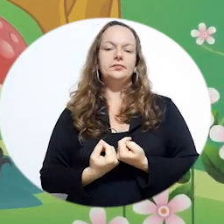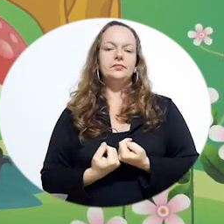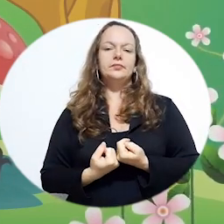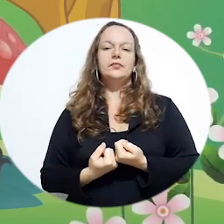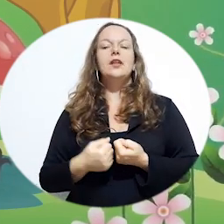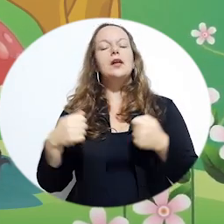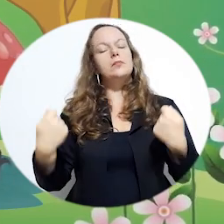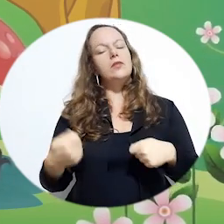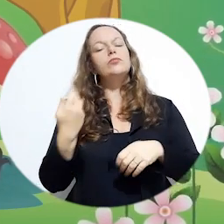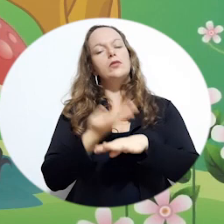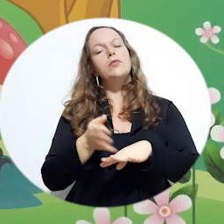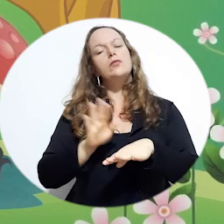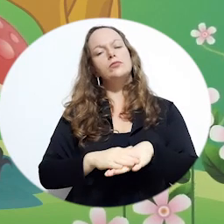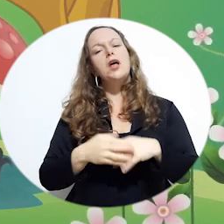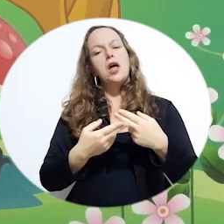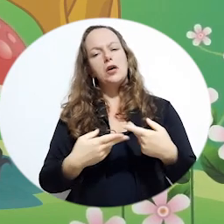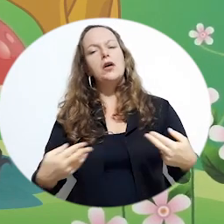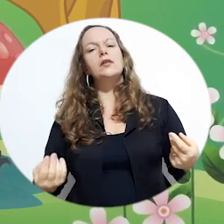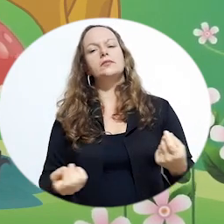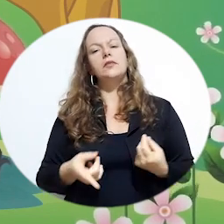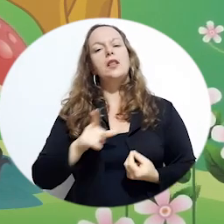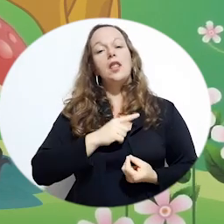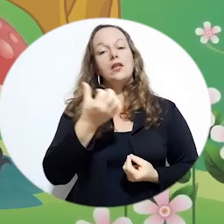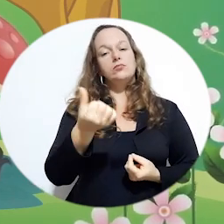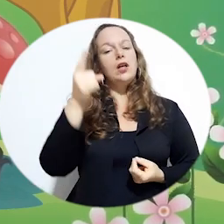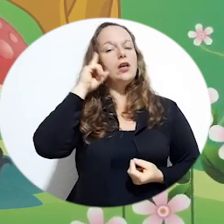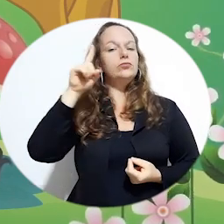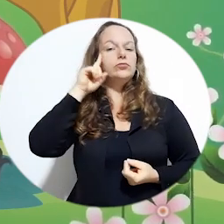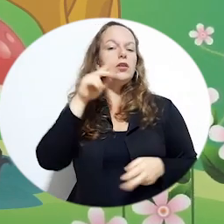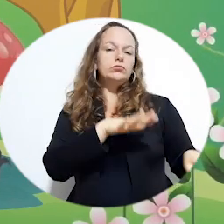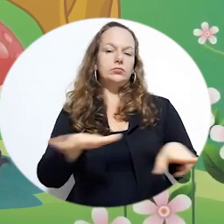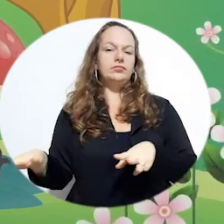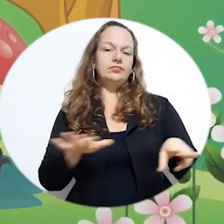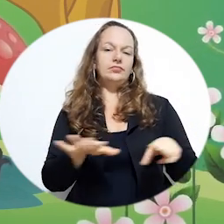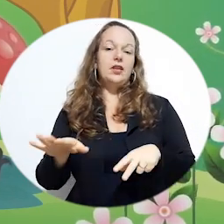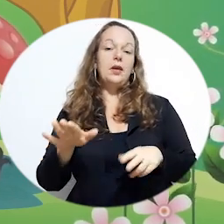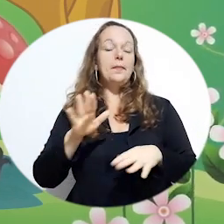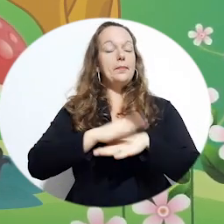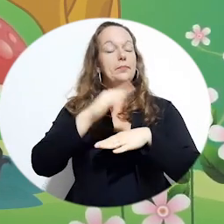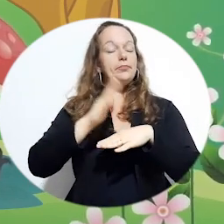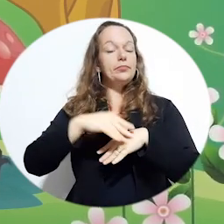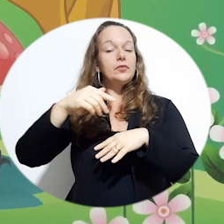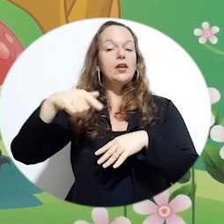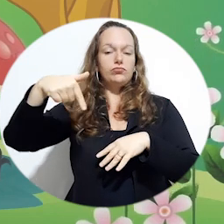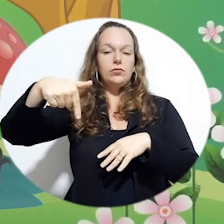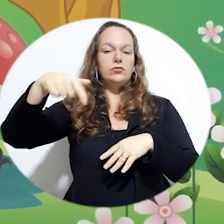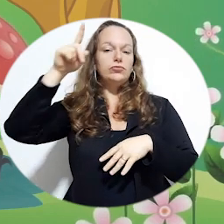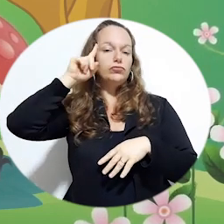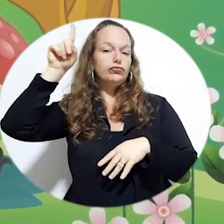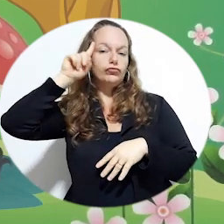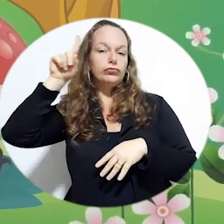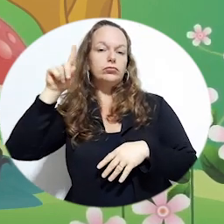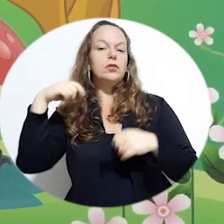podemos estudar e fazer todas as outras coisas 6 dias durante a semana. Mas o 7º dia, a